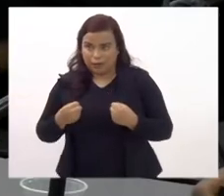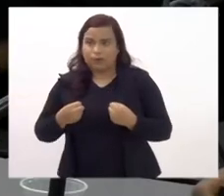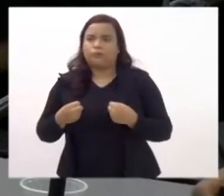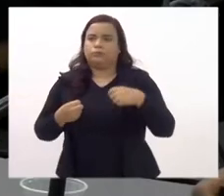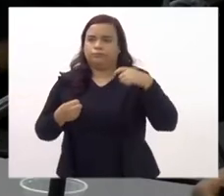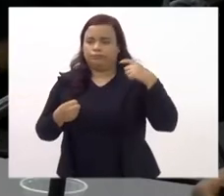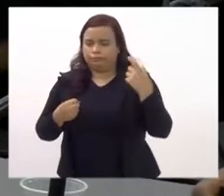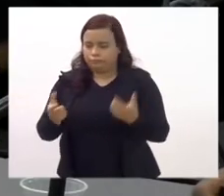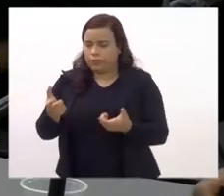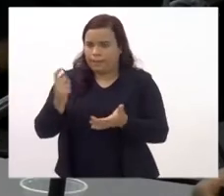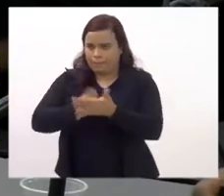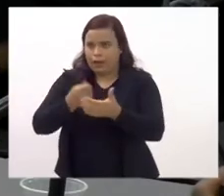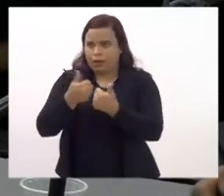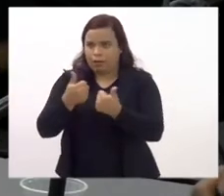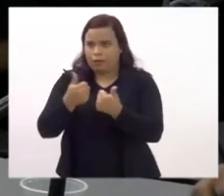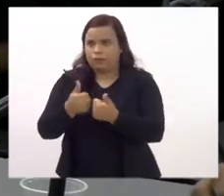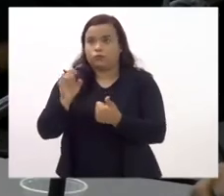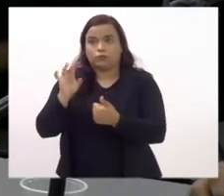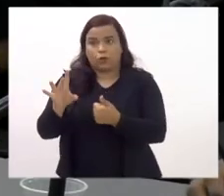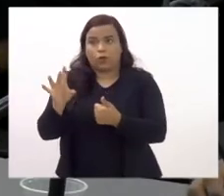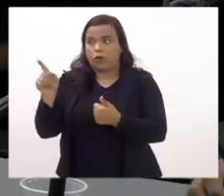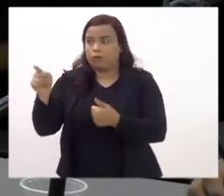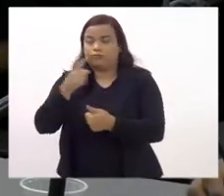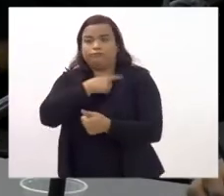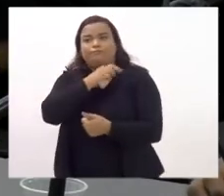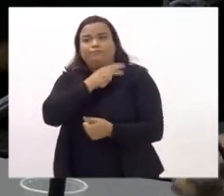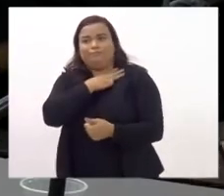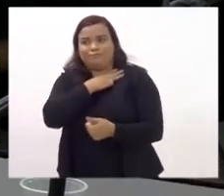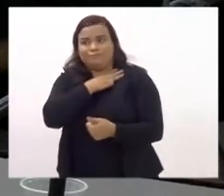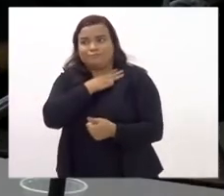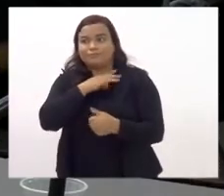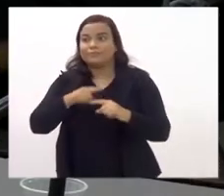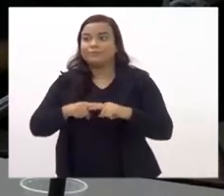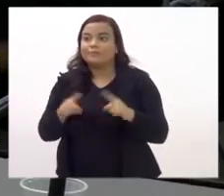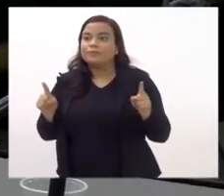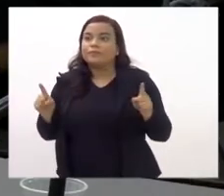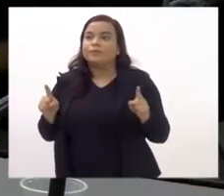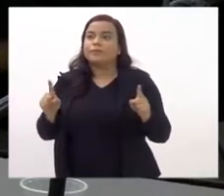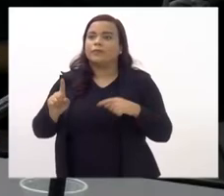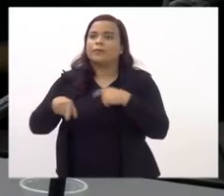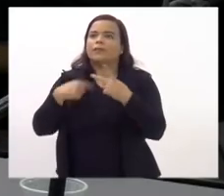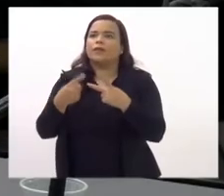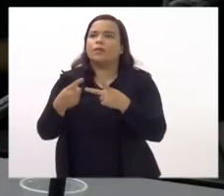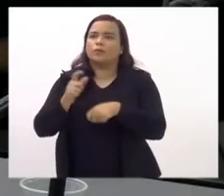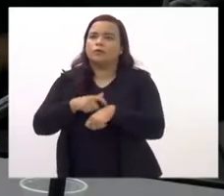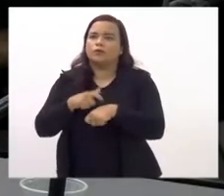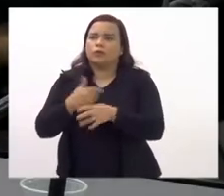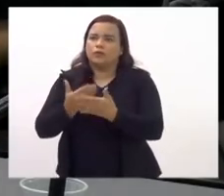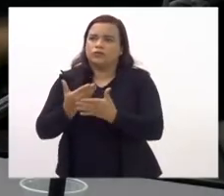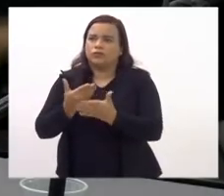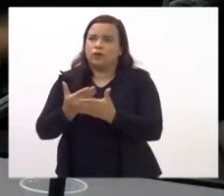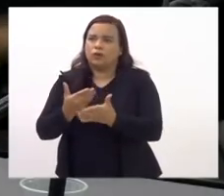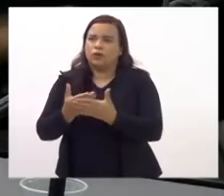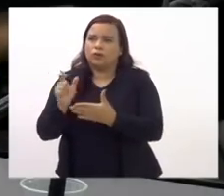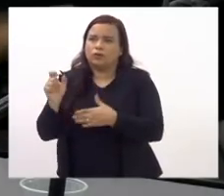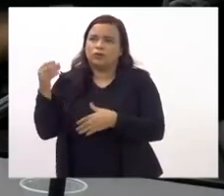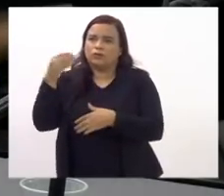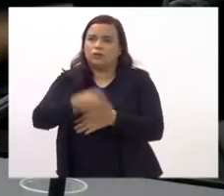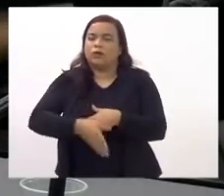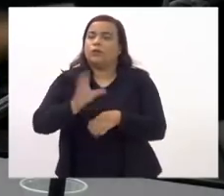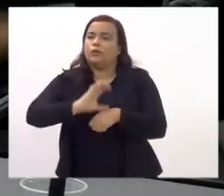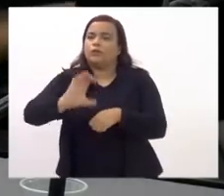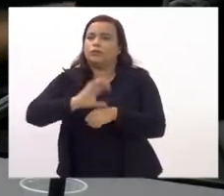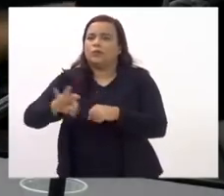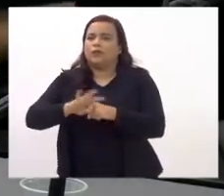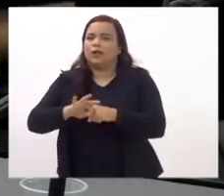ensino médio. E quando ele vai acessar o curso técnico, após o seu horário escolar, ele também tem problema de acesso